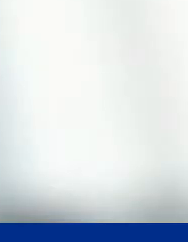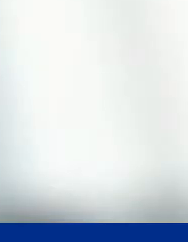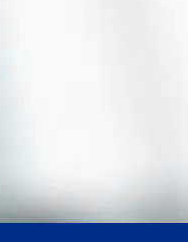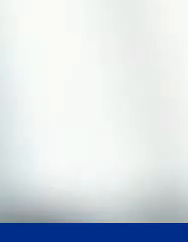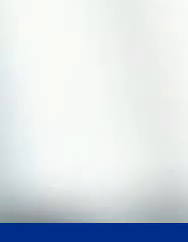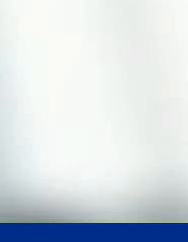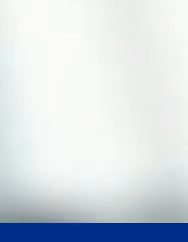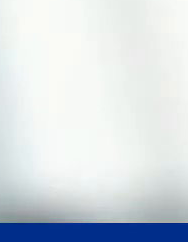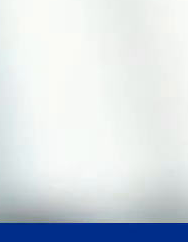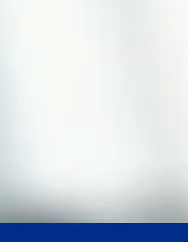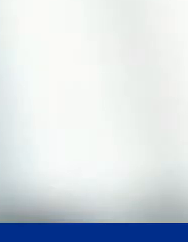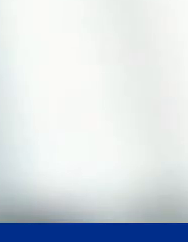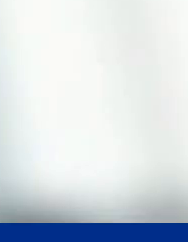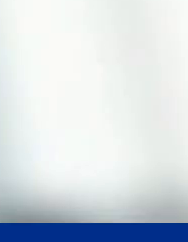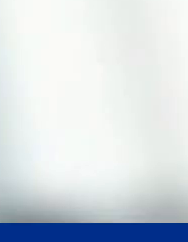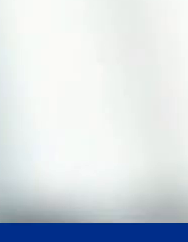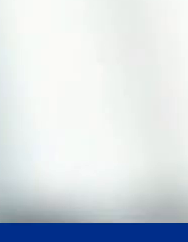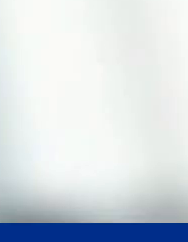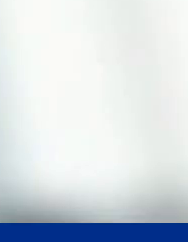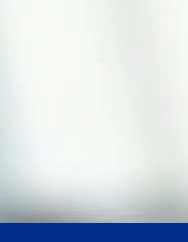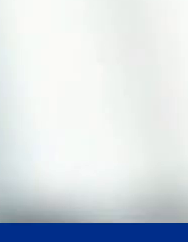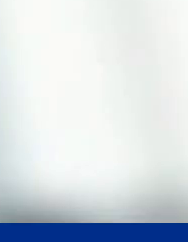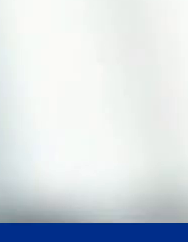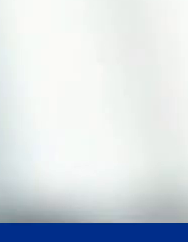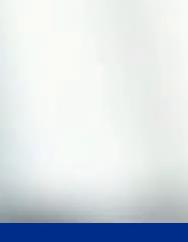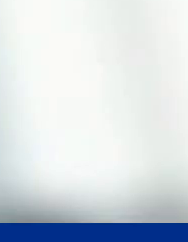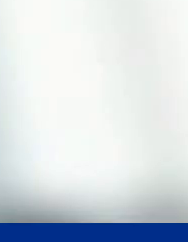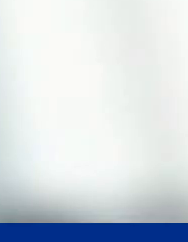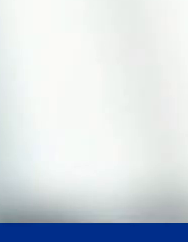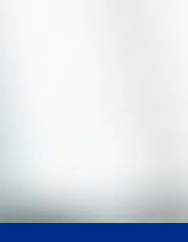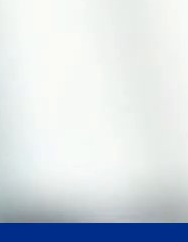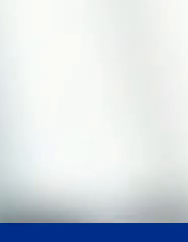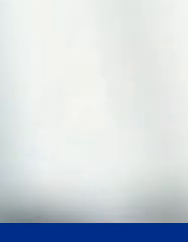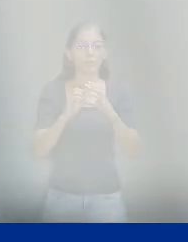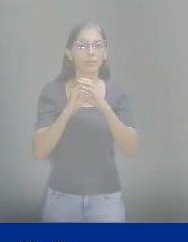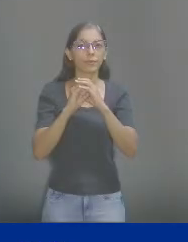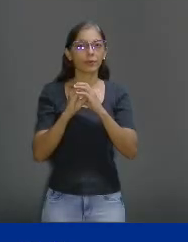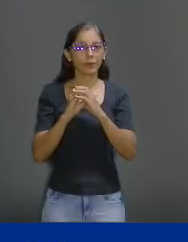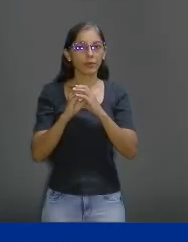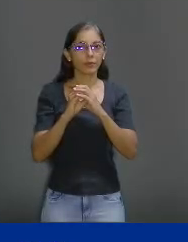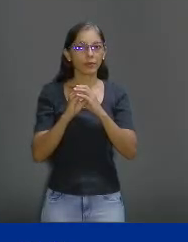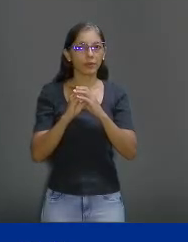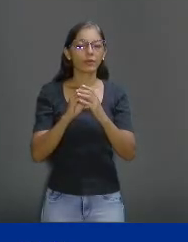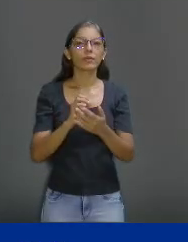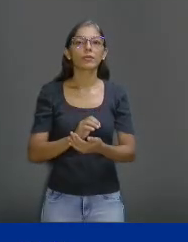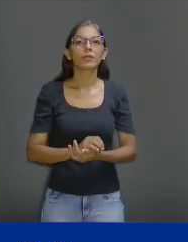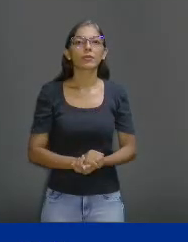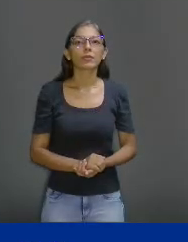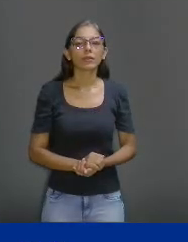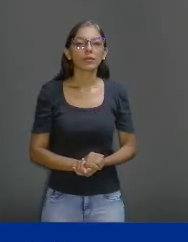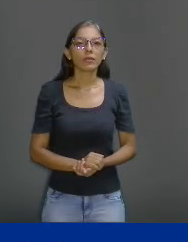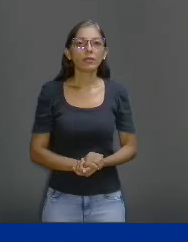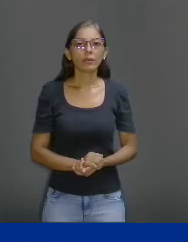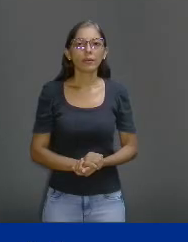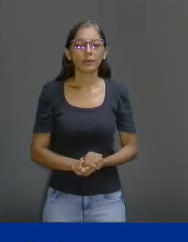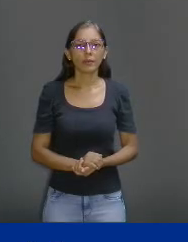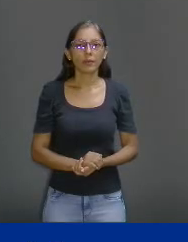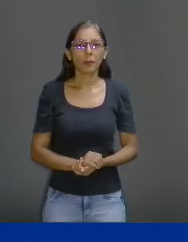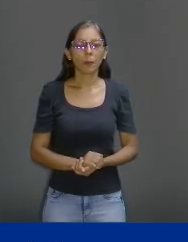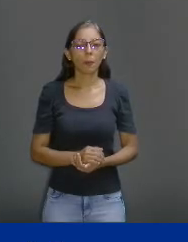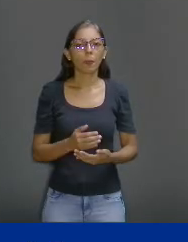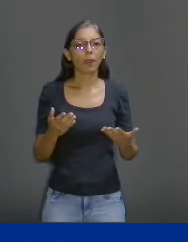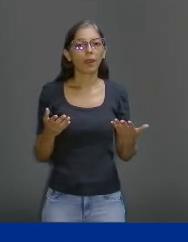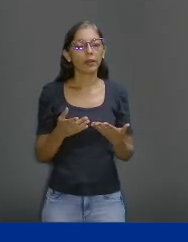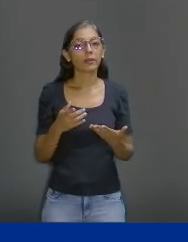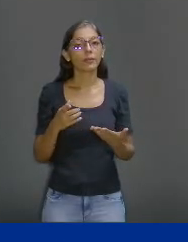a 52ª Sessão Judiciária Ordinária do Tribunal Regional Eleitoral do Amapá, a ser realizada